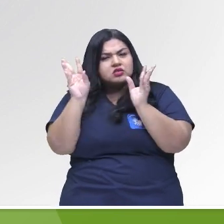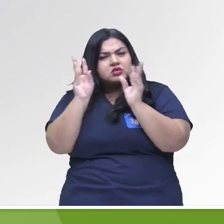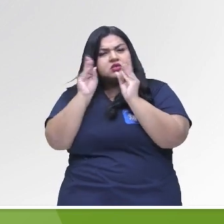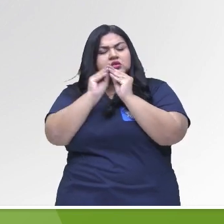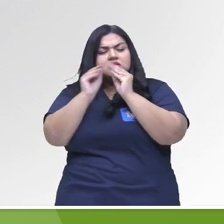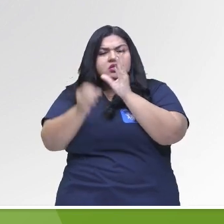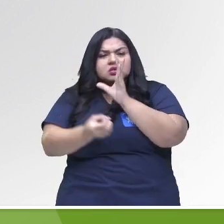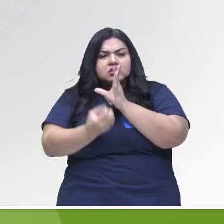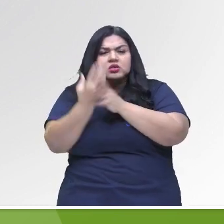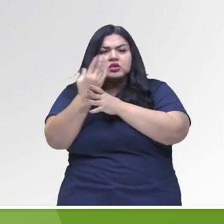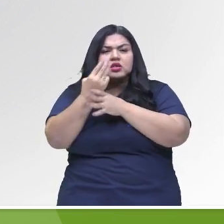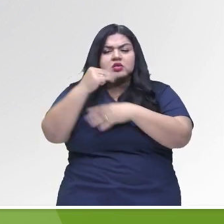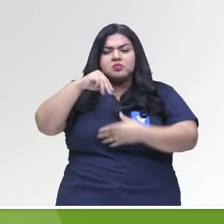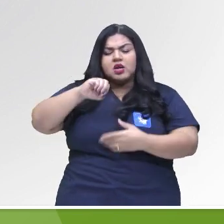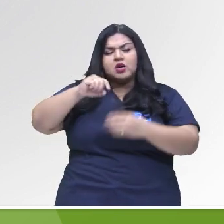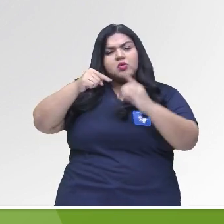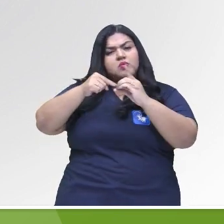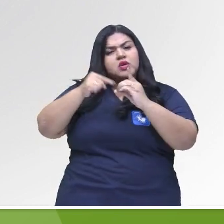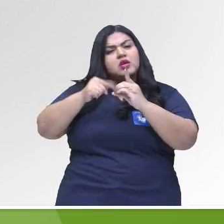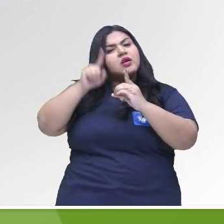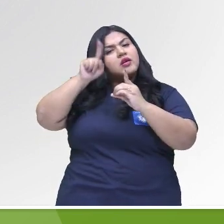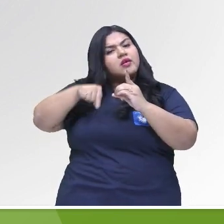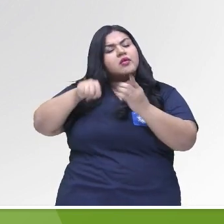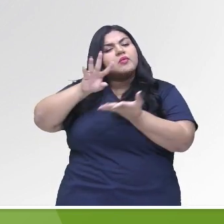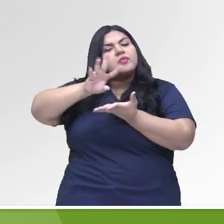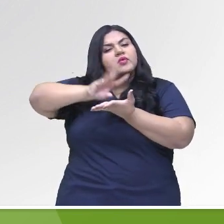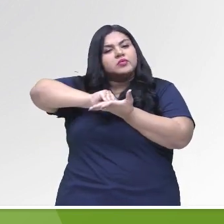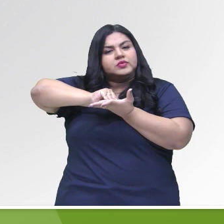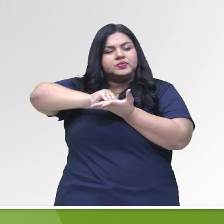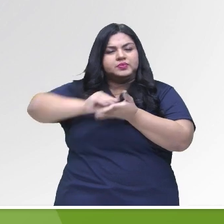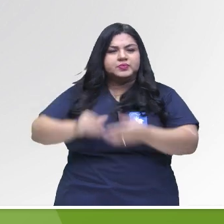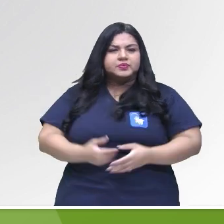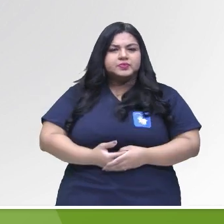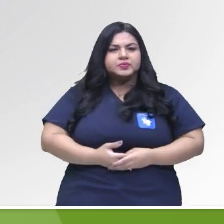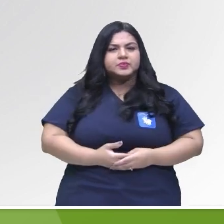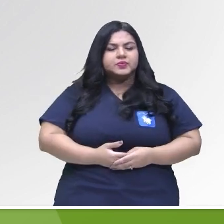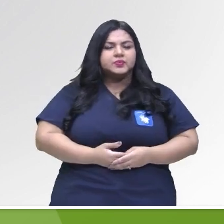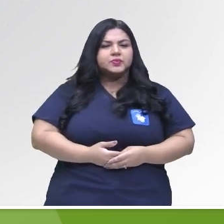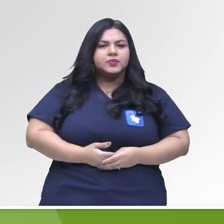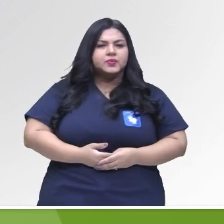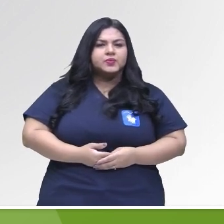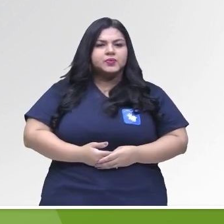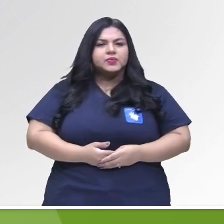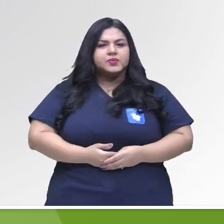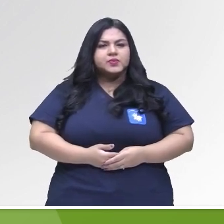formando uma macromolécula é justamente um polímero, tá?